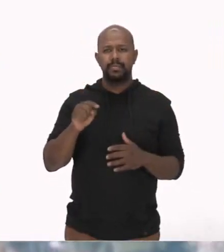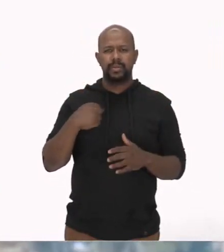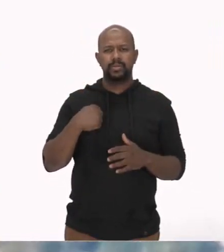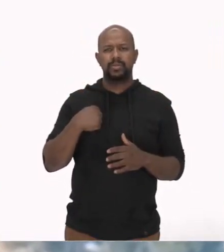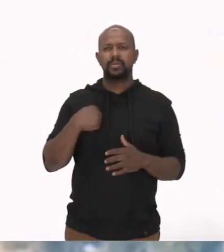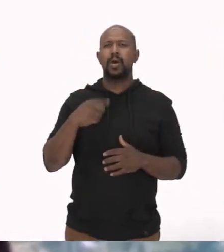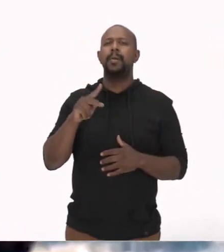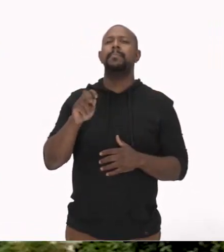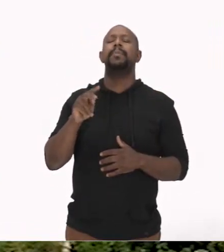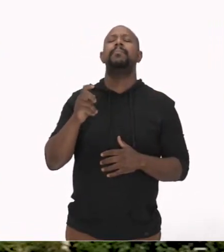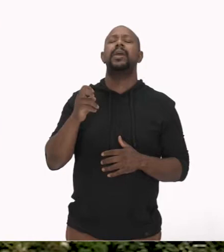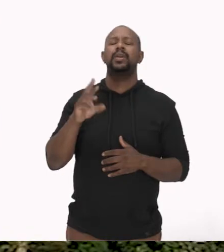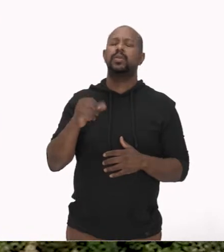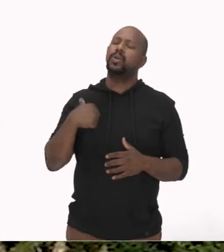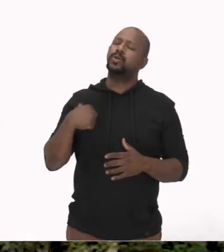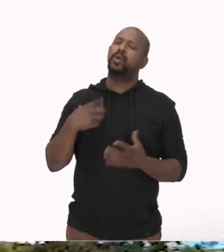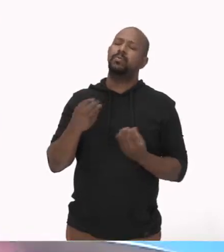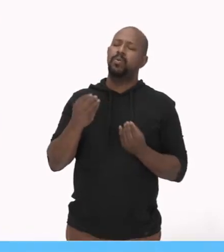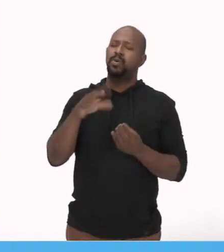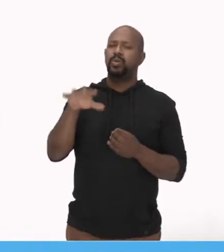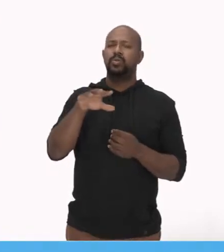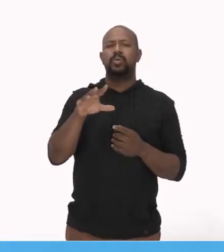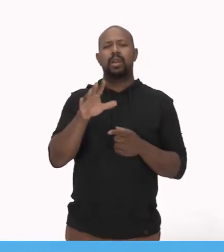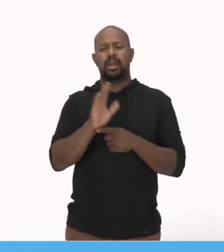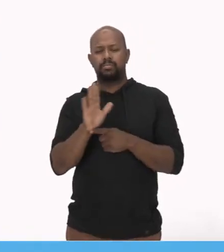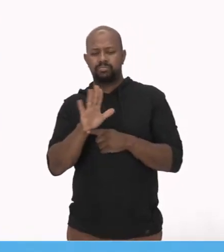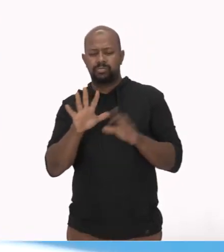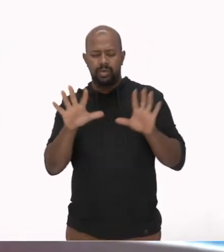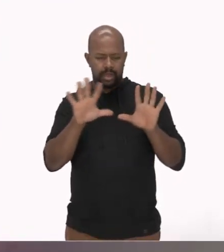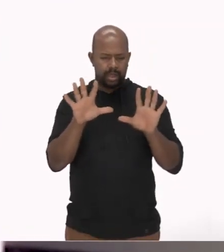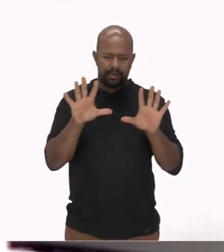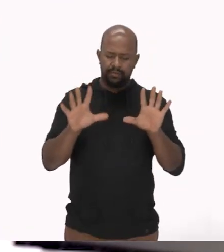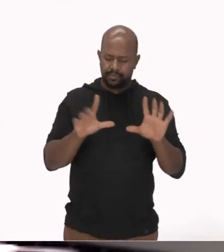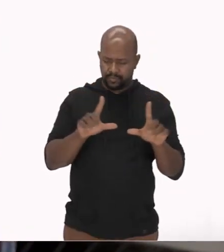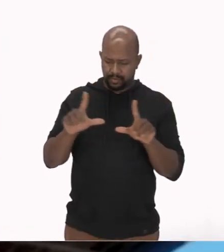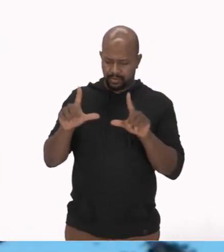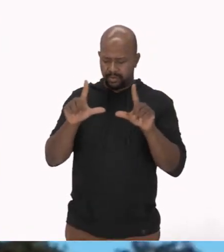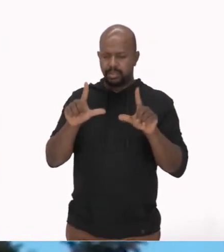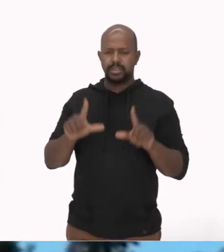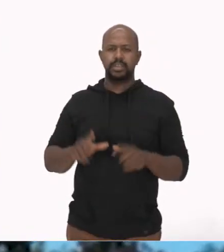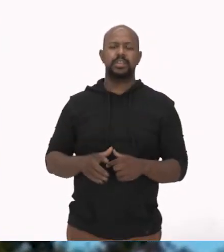Oi, sou Pepe Tchus. Eu sinto muito me feio.